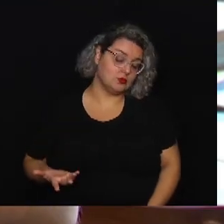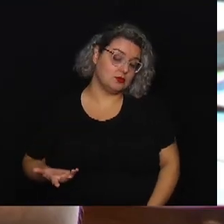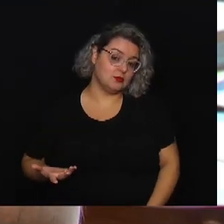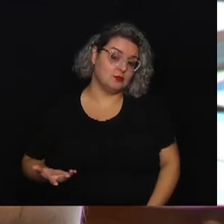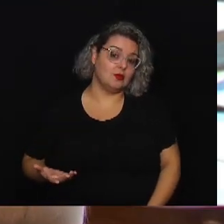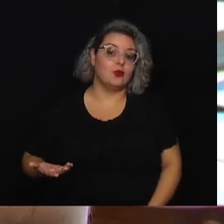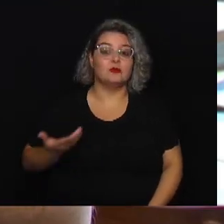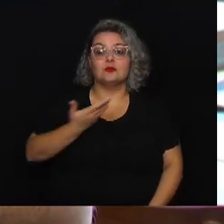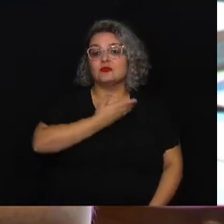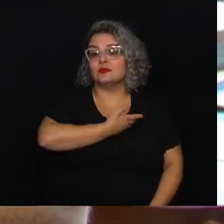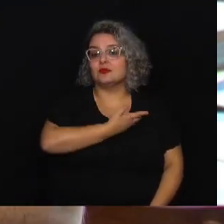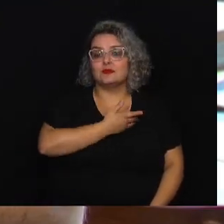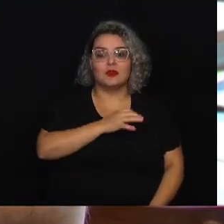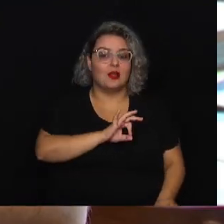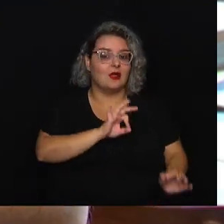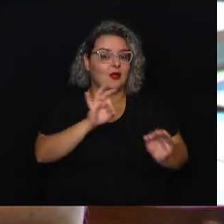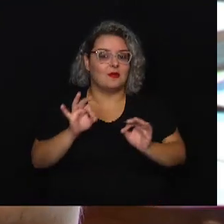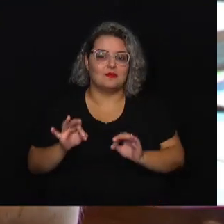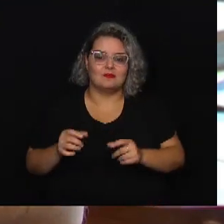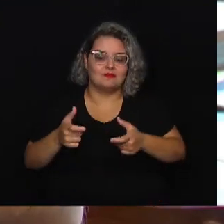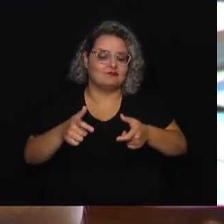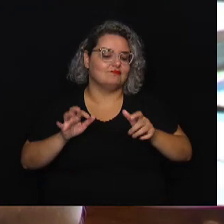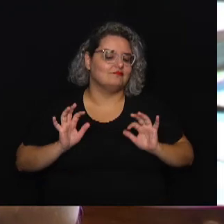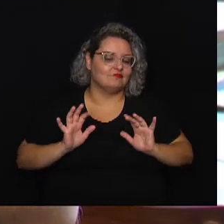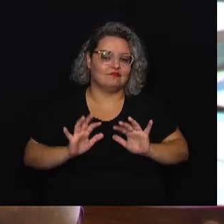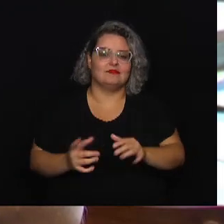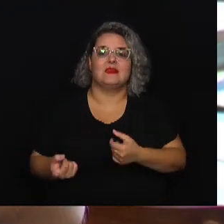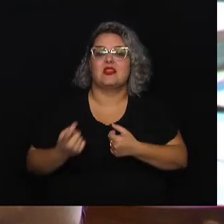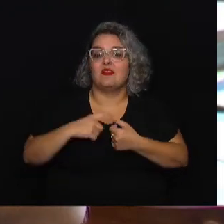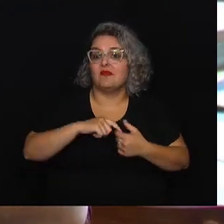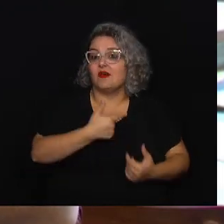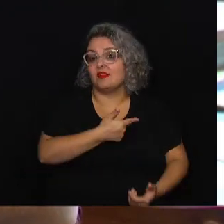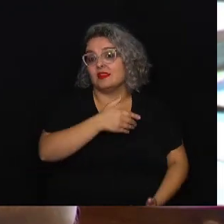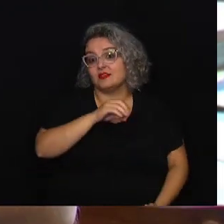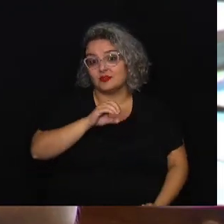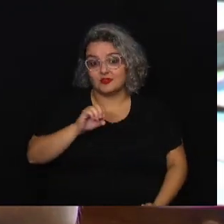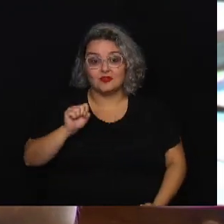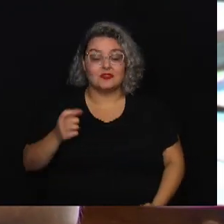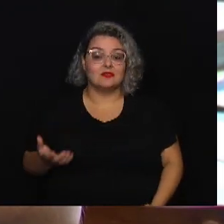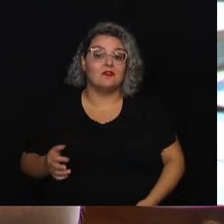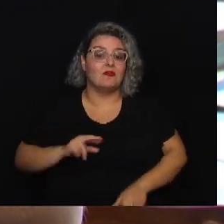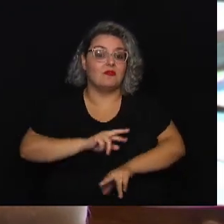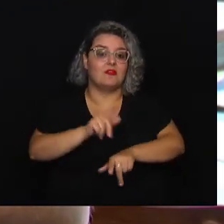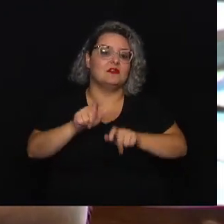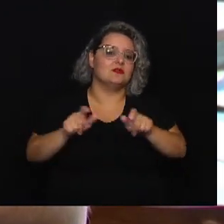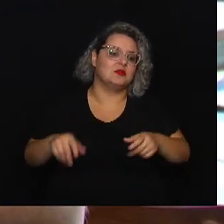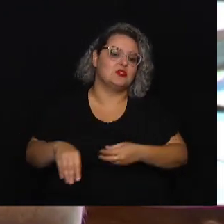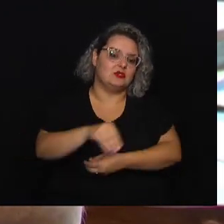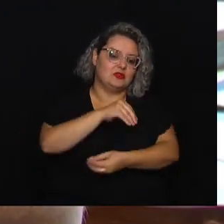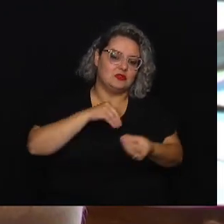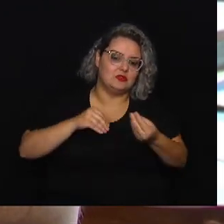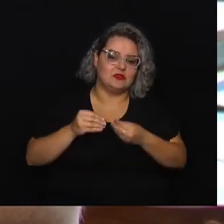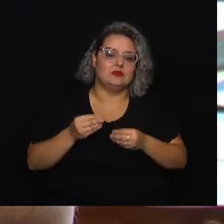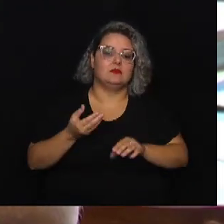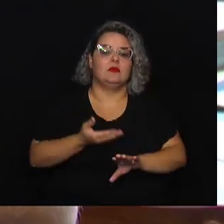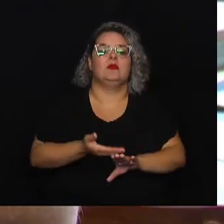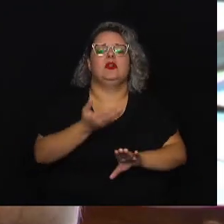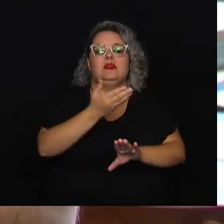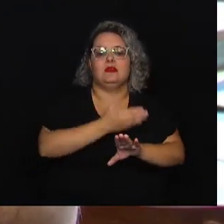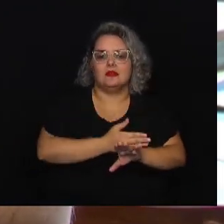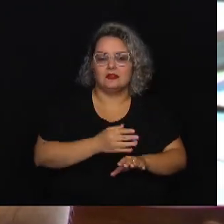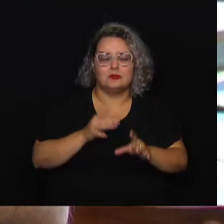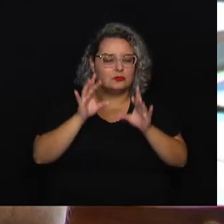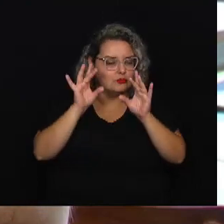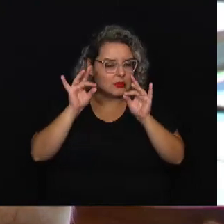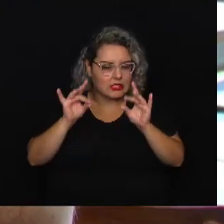colegas. A gente acompanha esse bloco desde a volta de 2008, então é muita gente envolvida para a gente, nesses bastidores, tantos